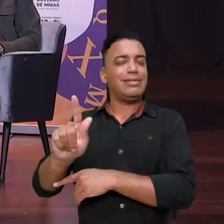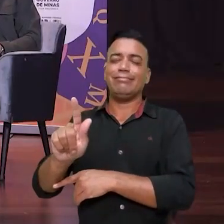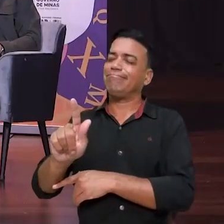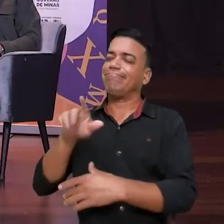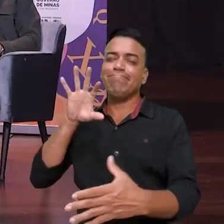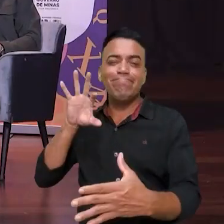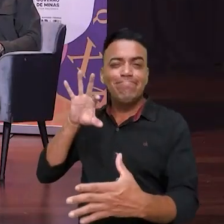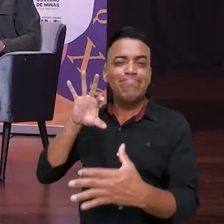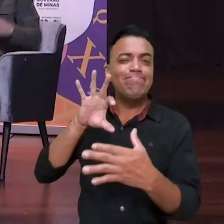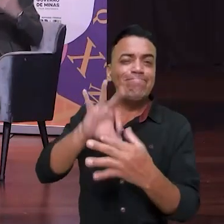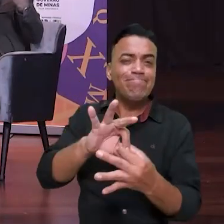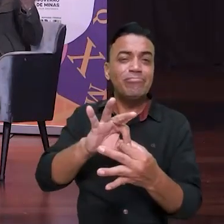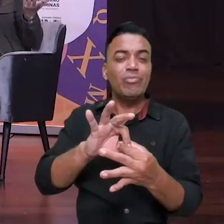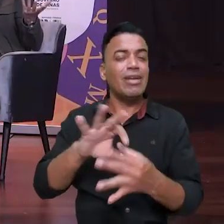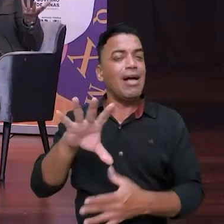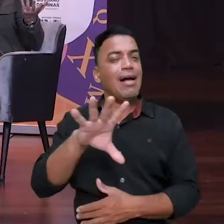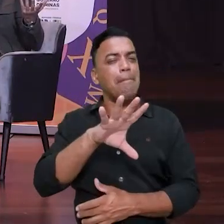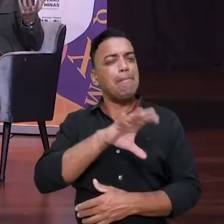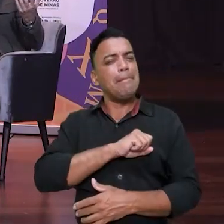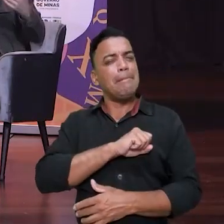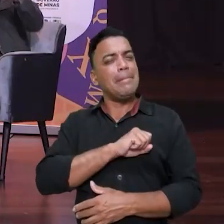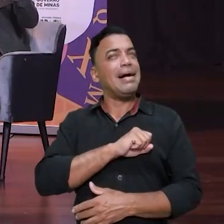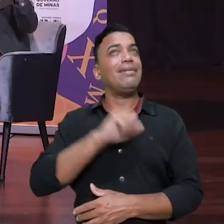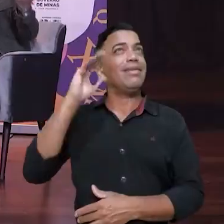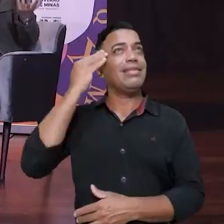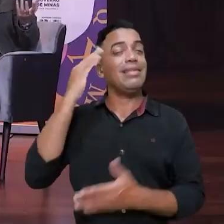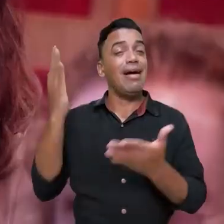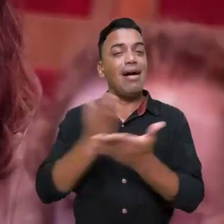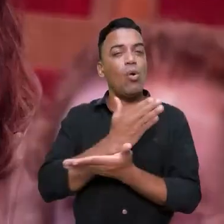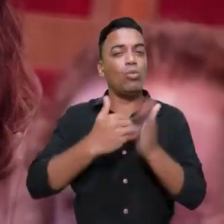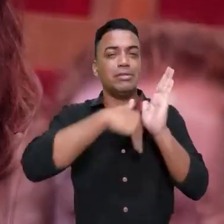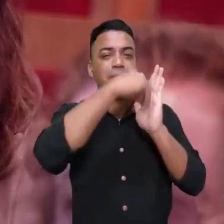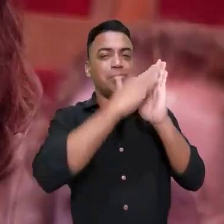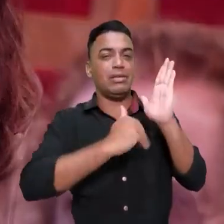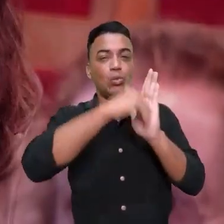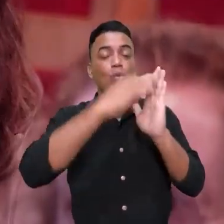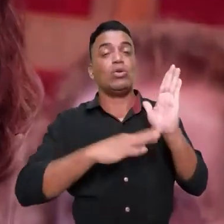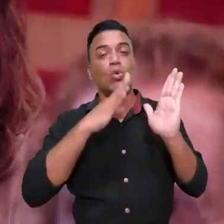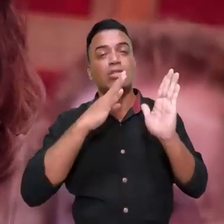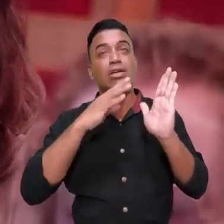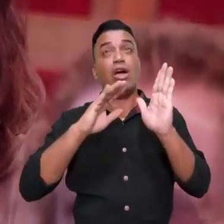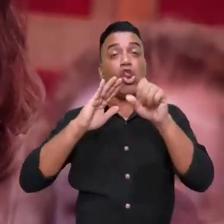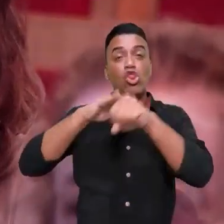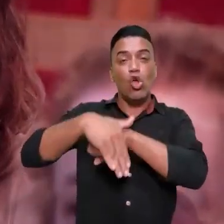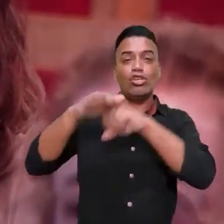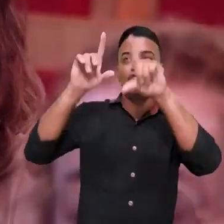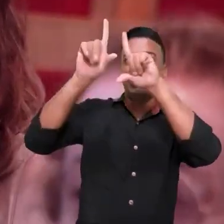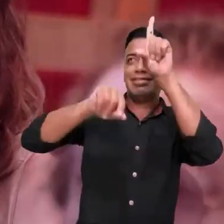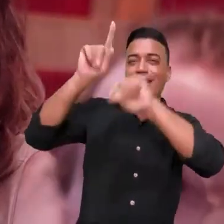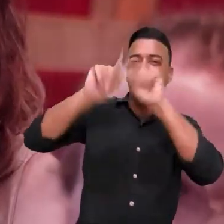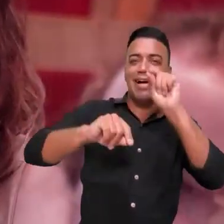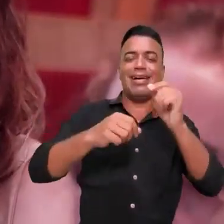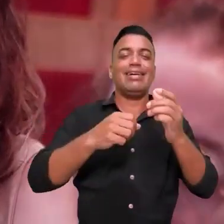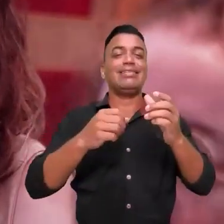porque eu amava sem entender algumas das telas que eu conhecia. Noite Estrelada, né?